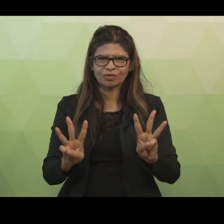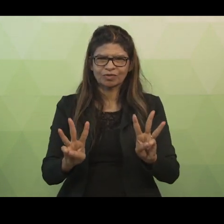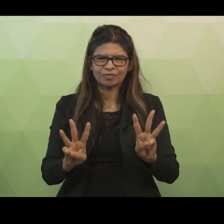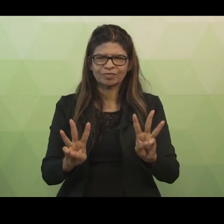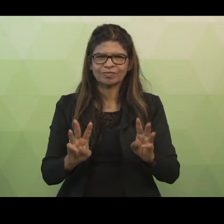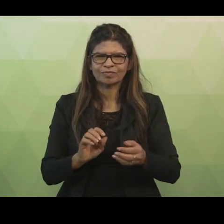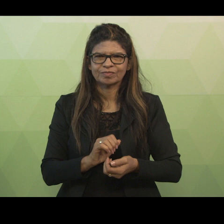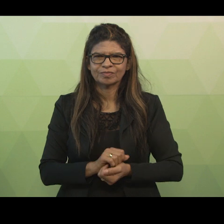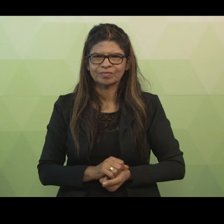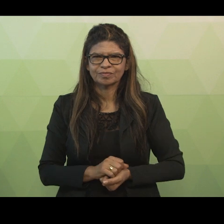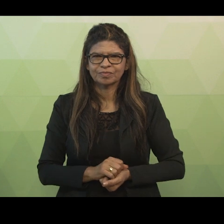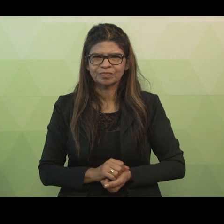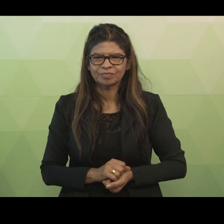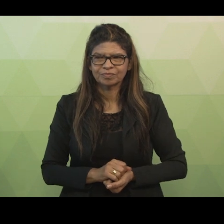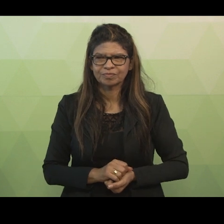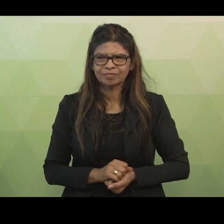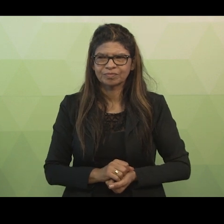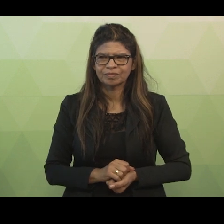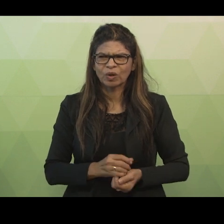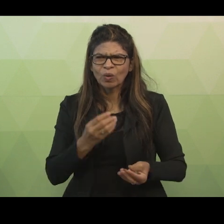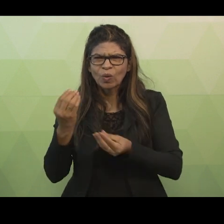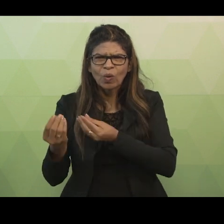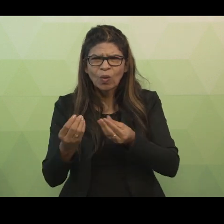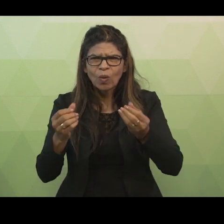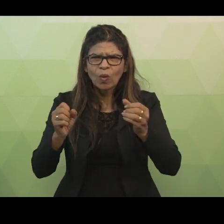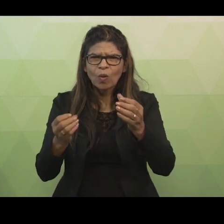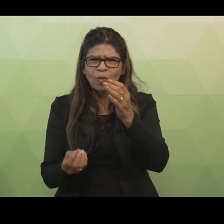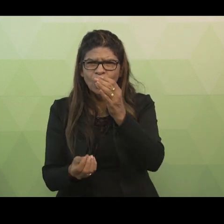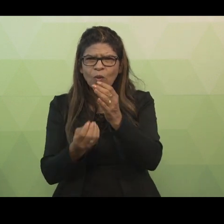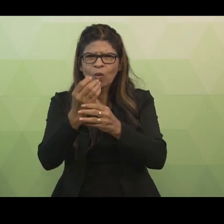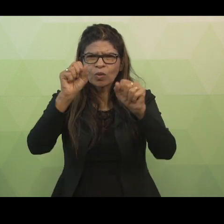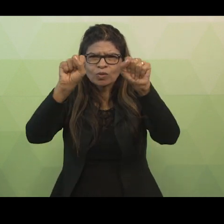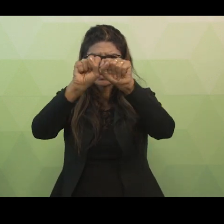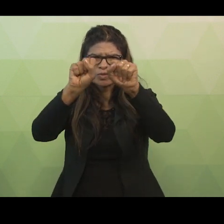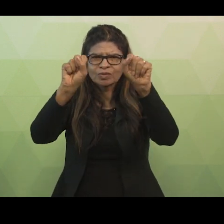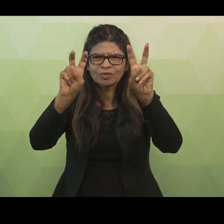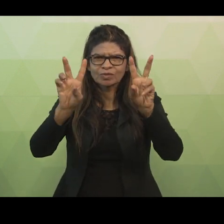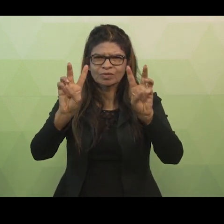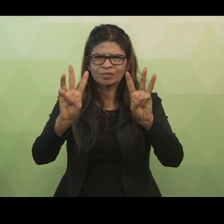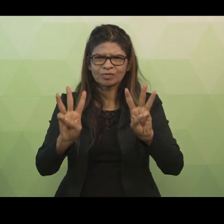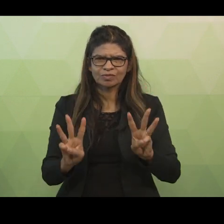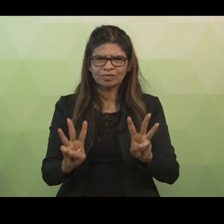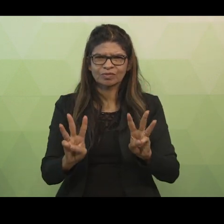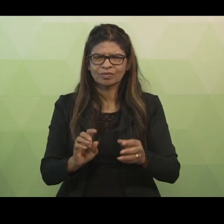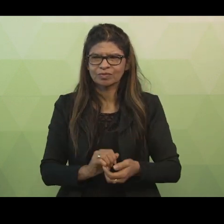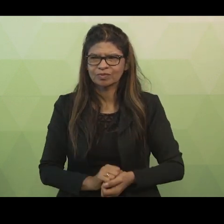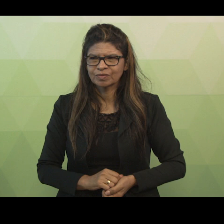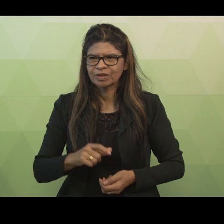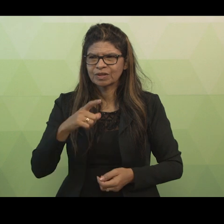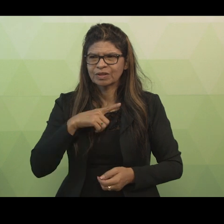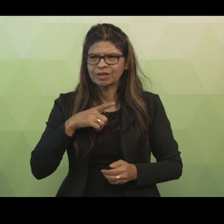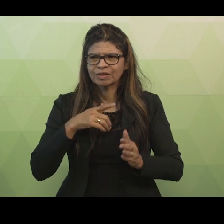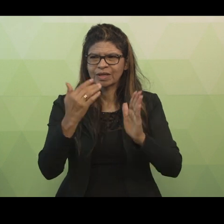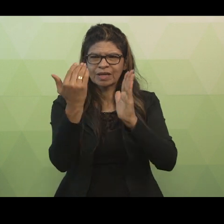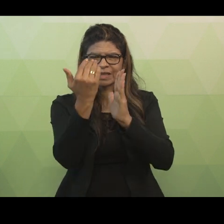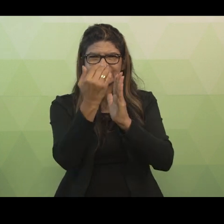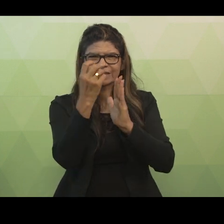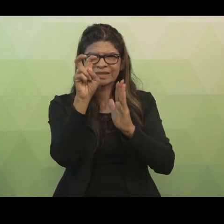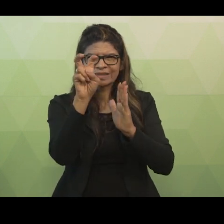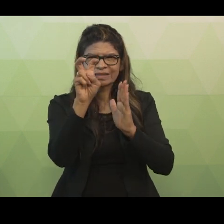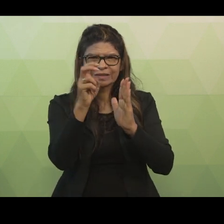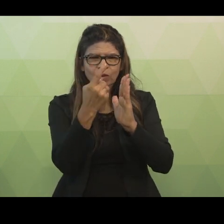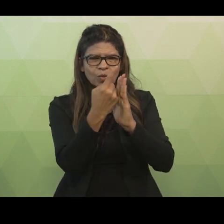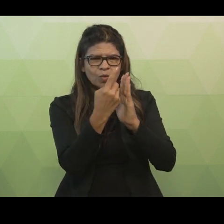Bom, já vimos como é o diagrama de sequências para o caso de uso validar usuário e para o caso de uso renovar